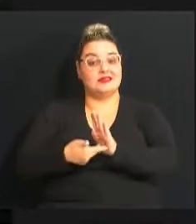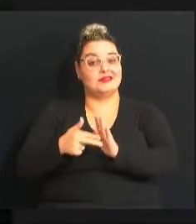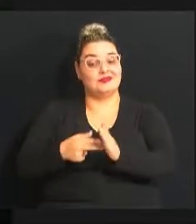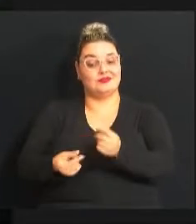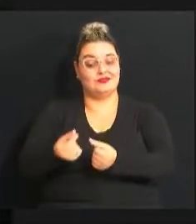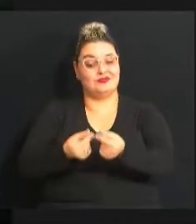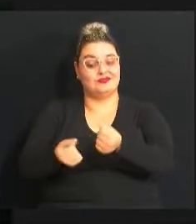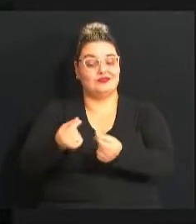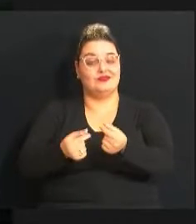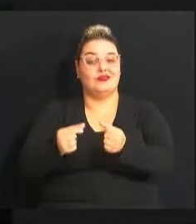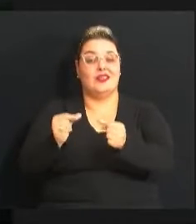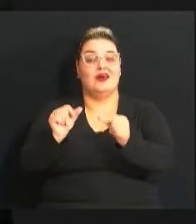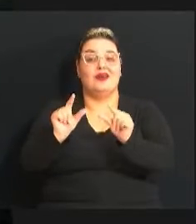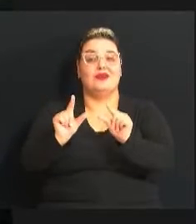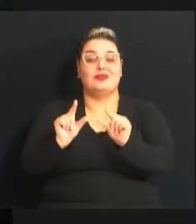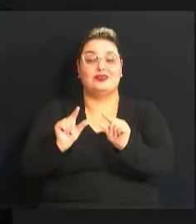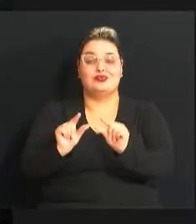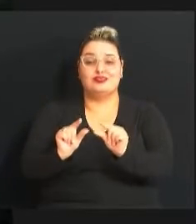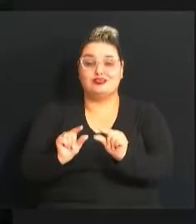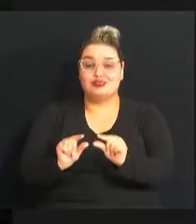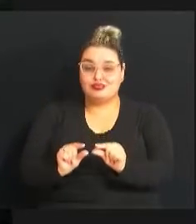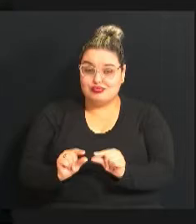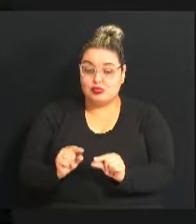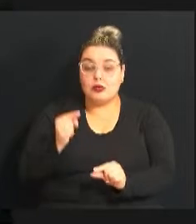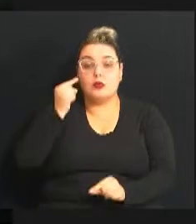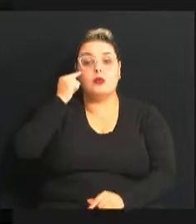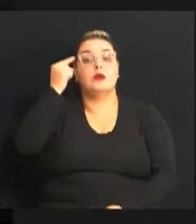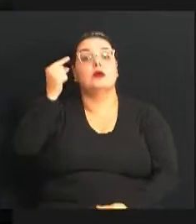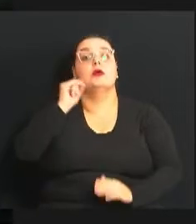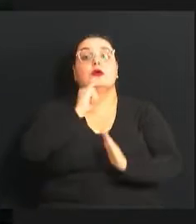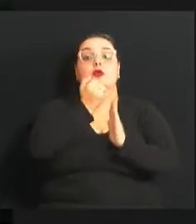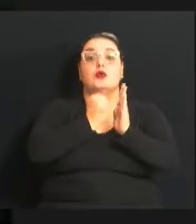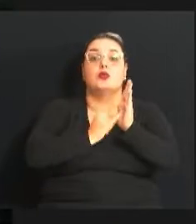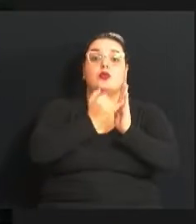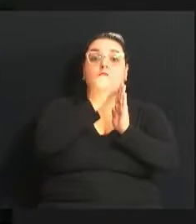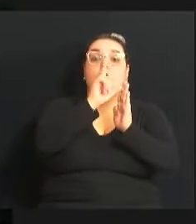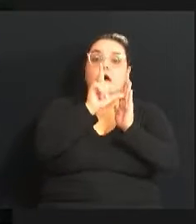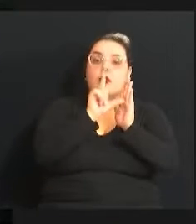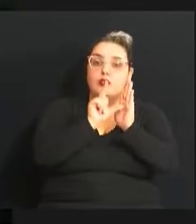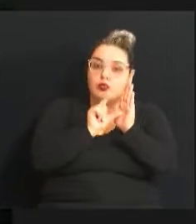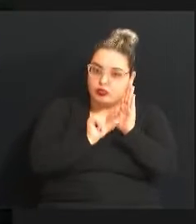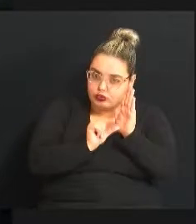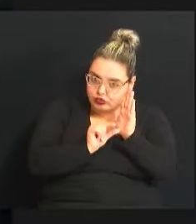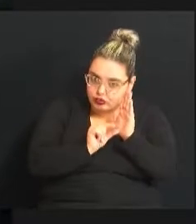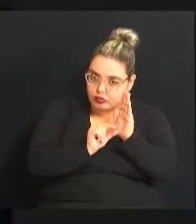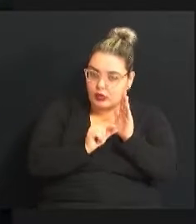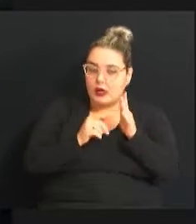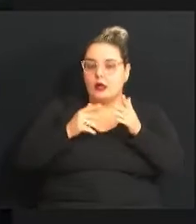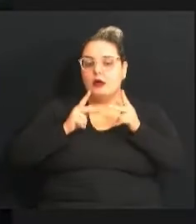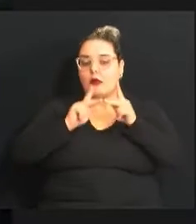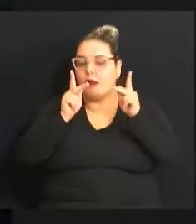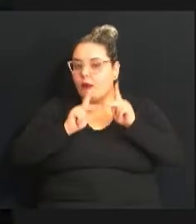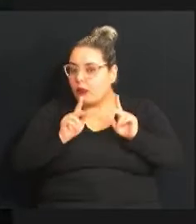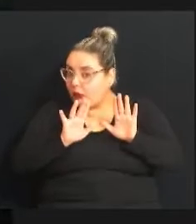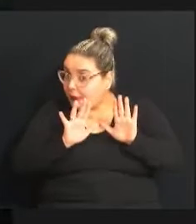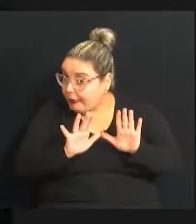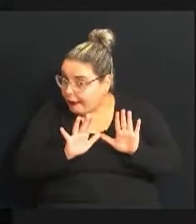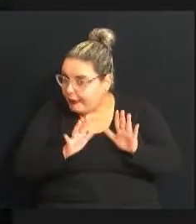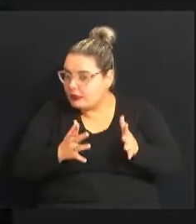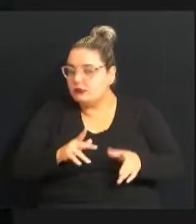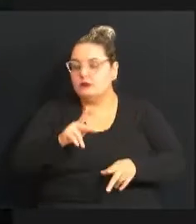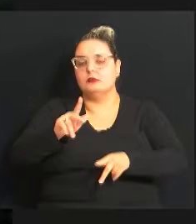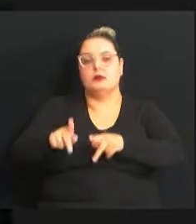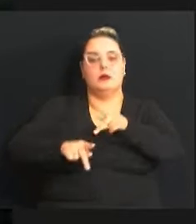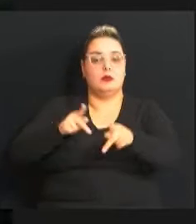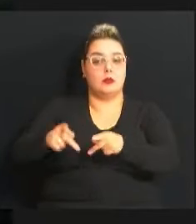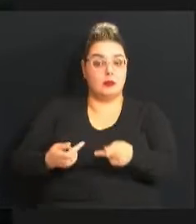desaquecendo, né? O ideal seria uma inflação baixa, né, bem tranquila aqui para a população, mas que